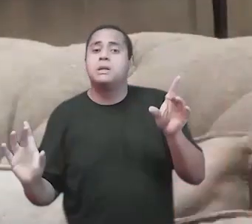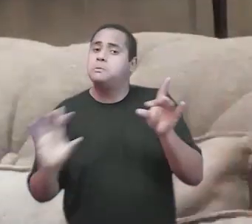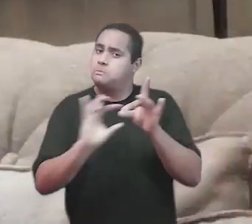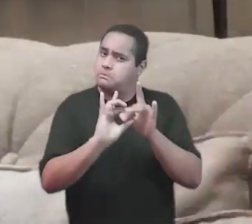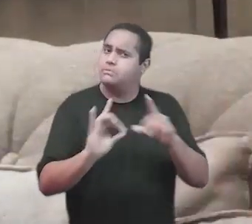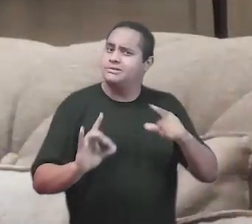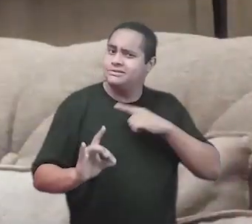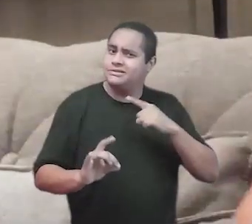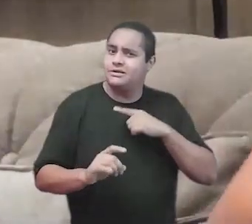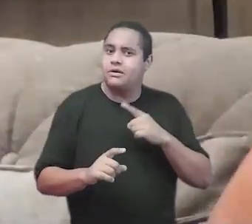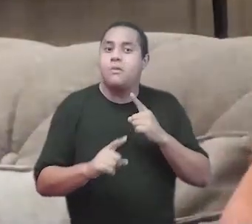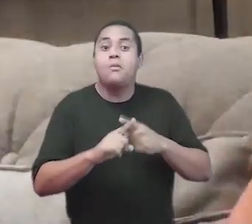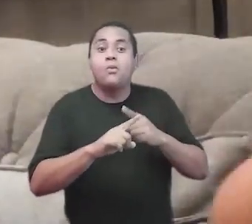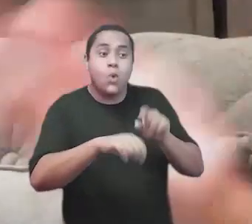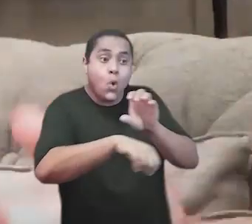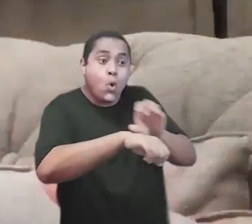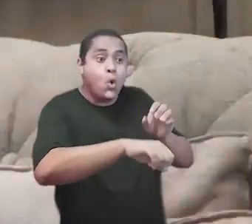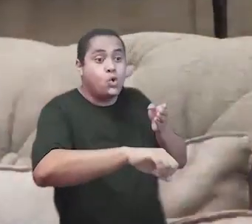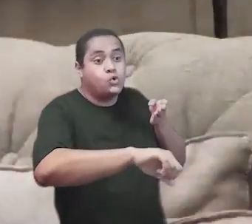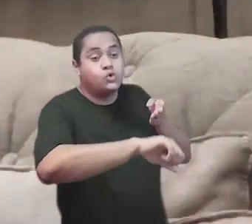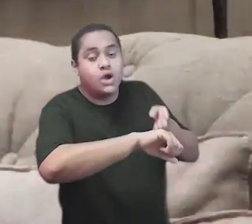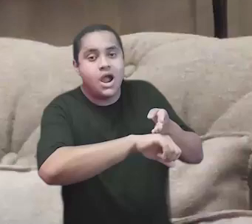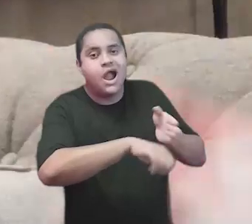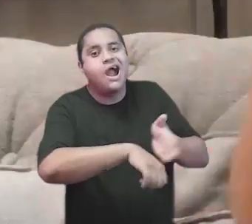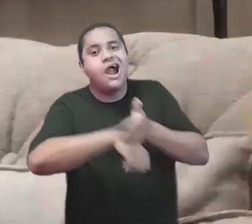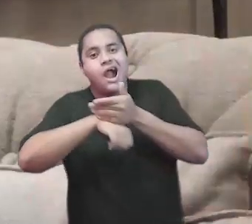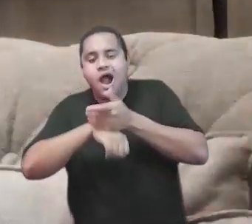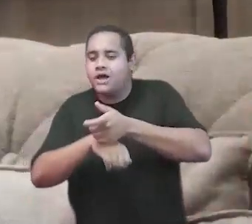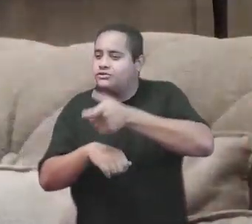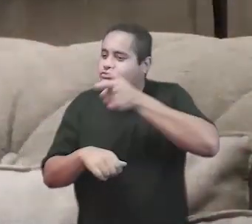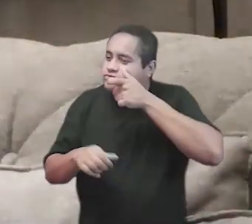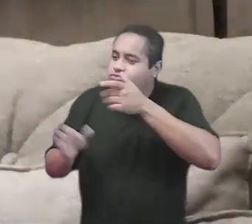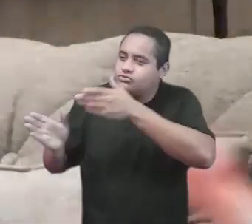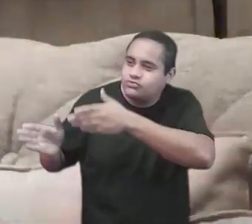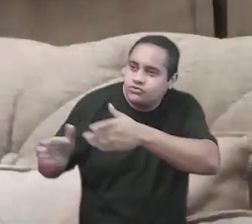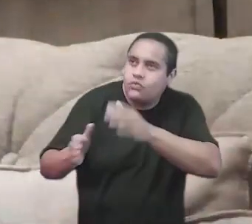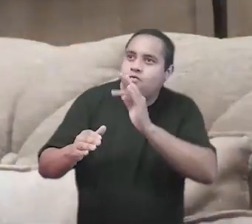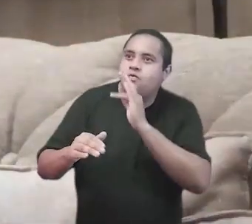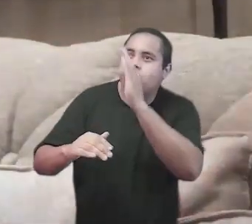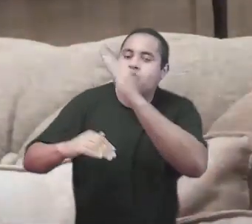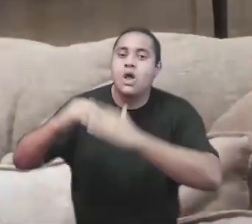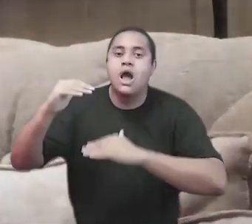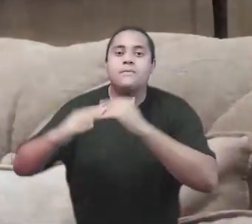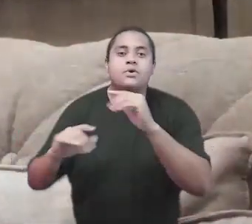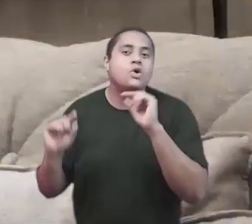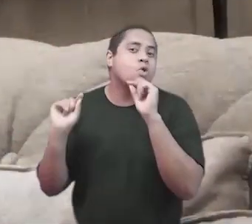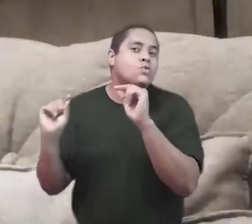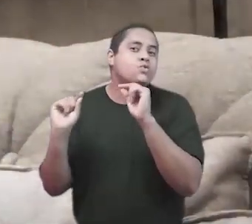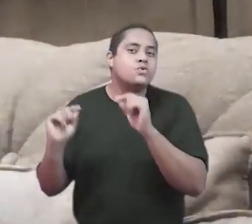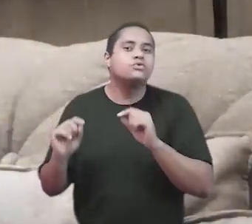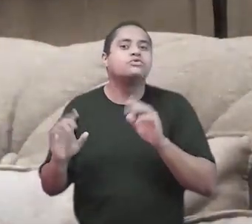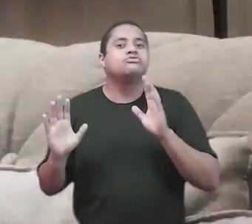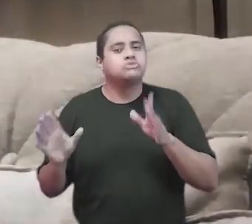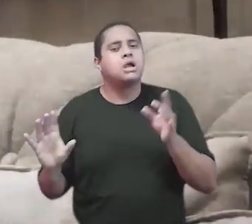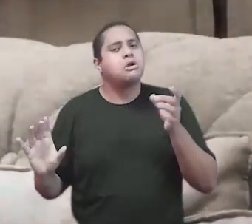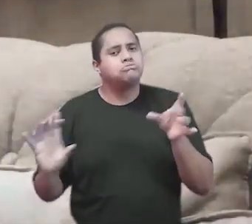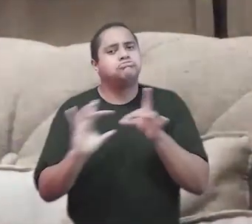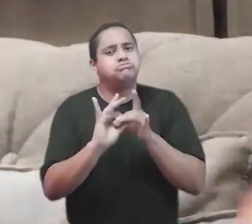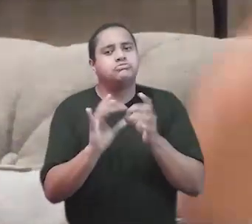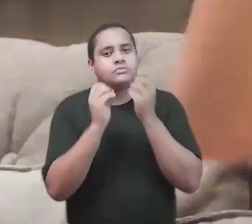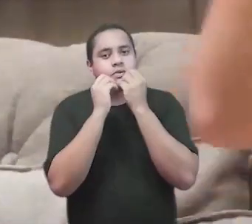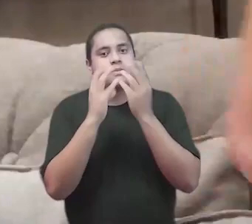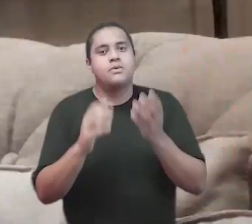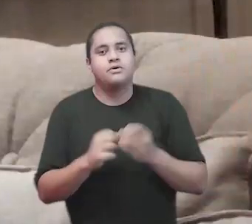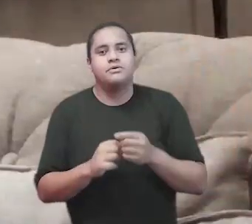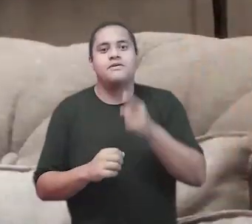sim, porque praticamente todo mundo que entra no curso viu Habilidades do Futuro antes. Então faz parte a nível de contexto.